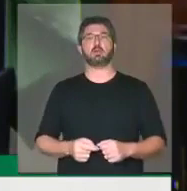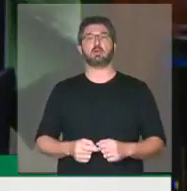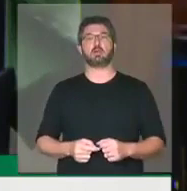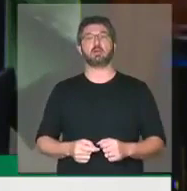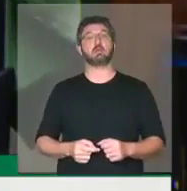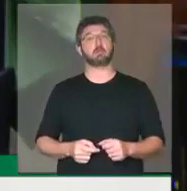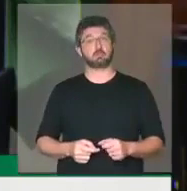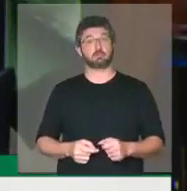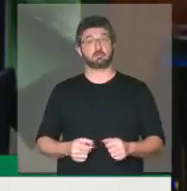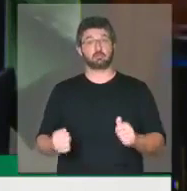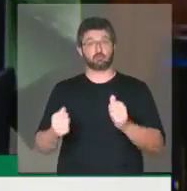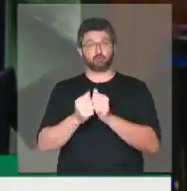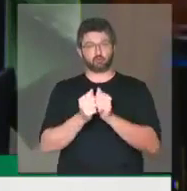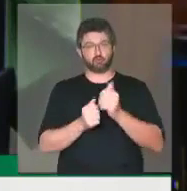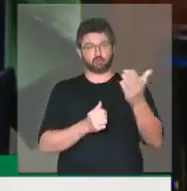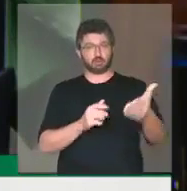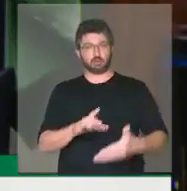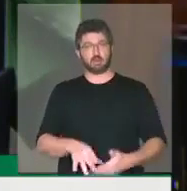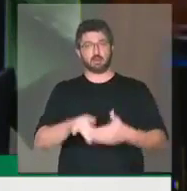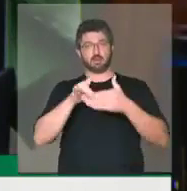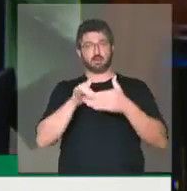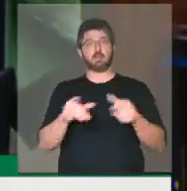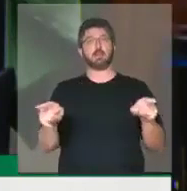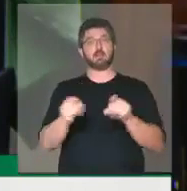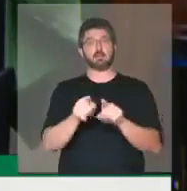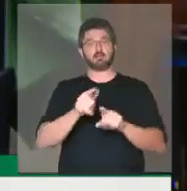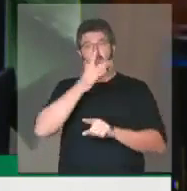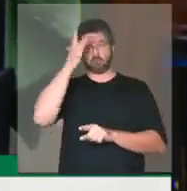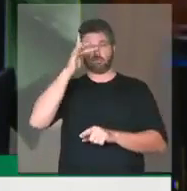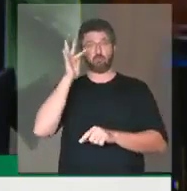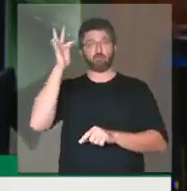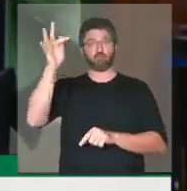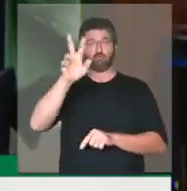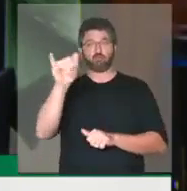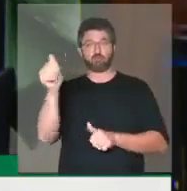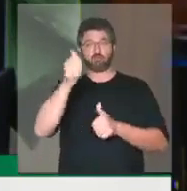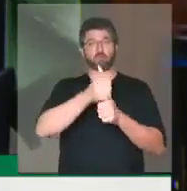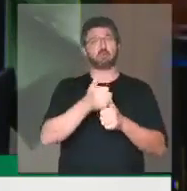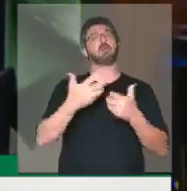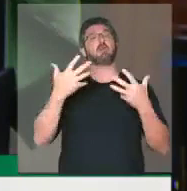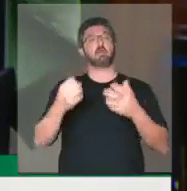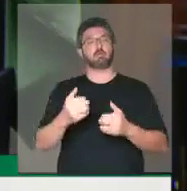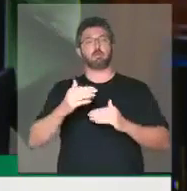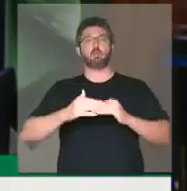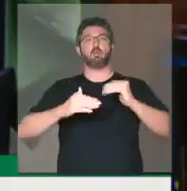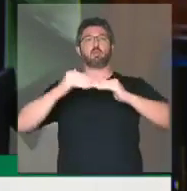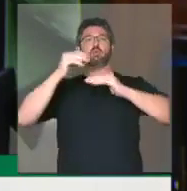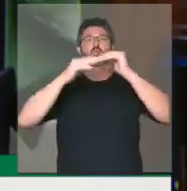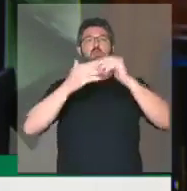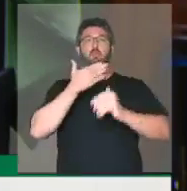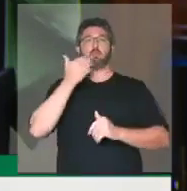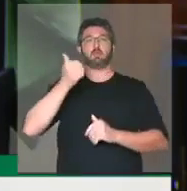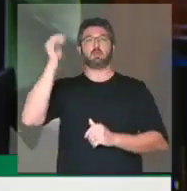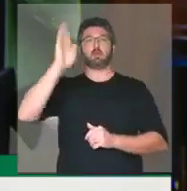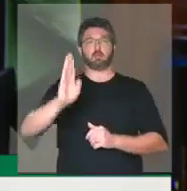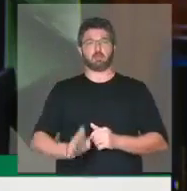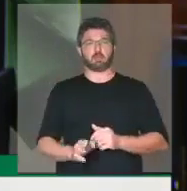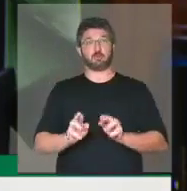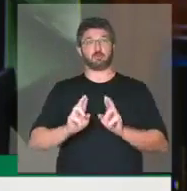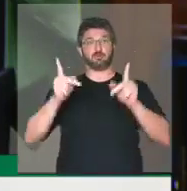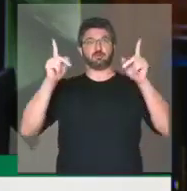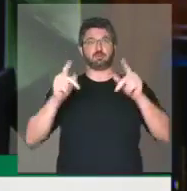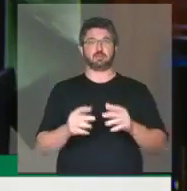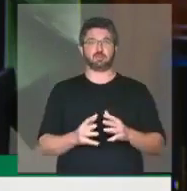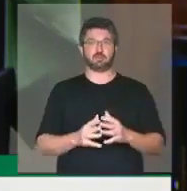veemência, juntos, sob a sua liderança e dos que virão depois, nós haveremos de construir um Brasil